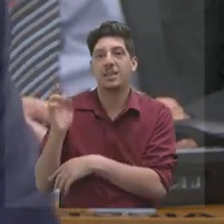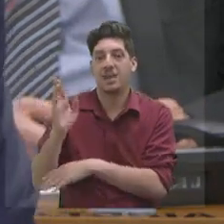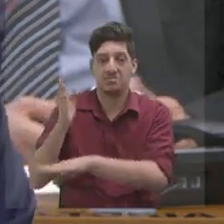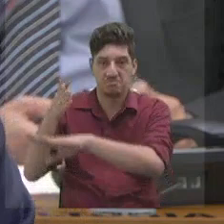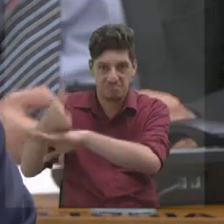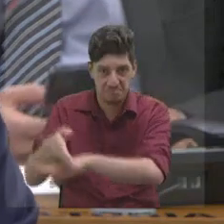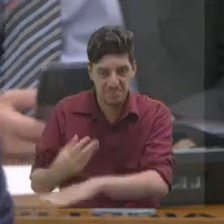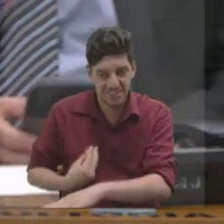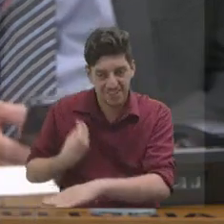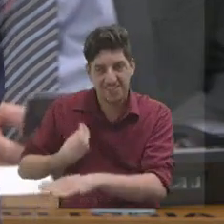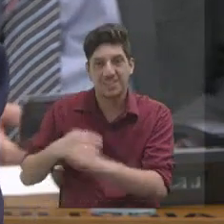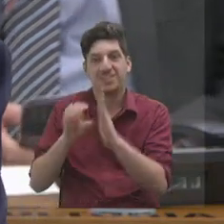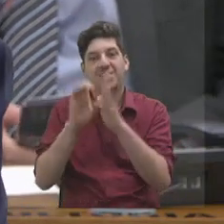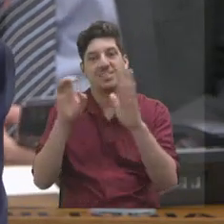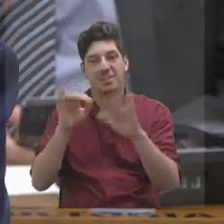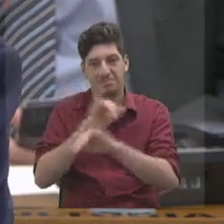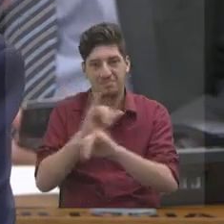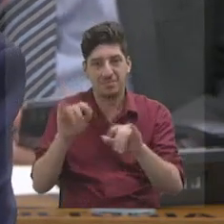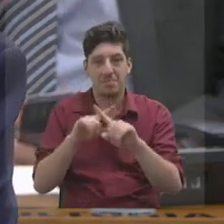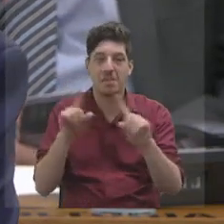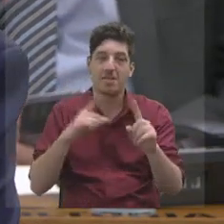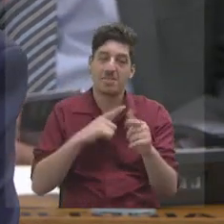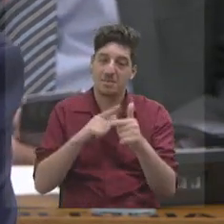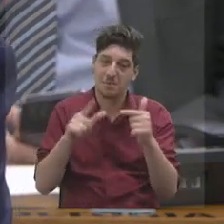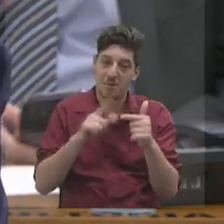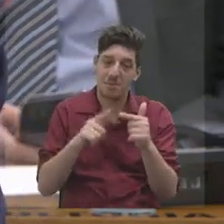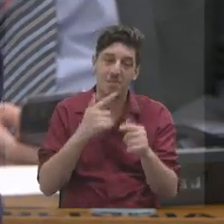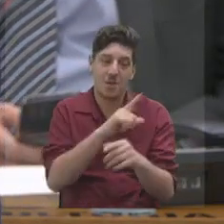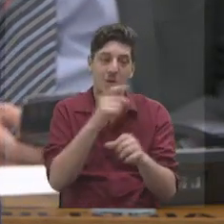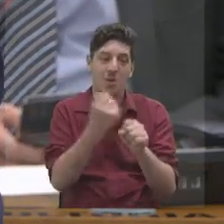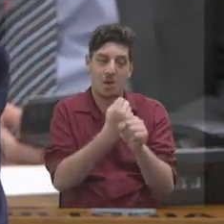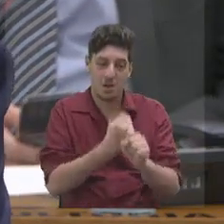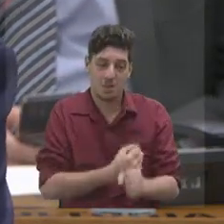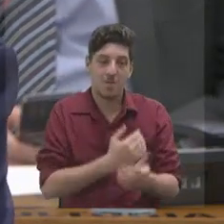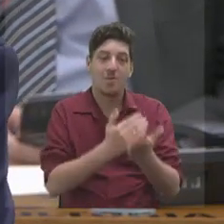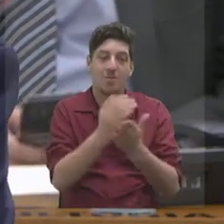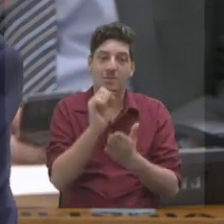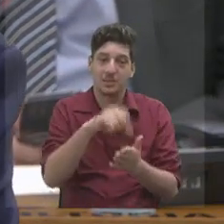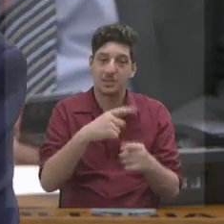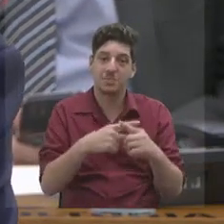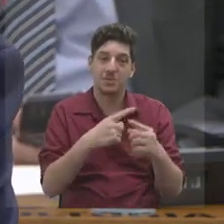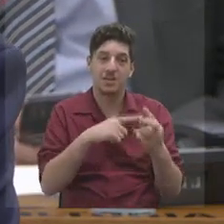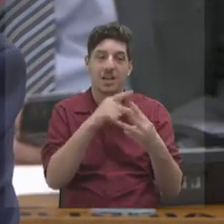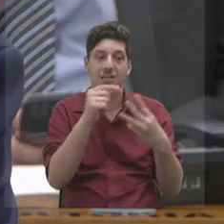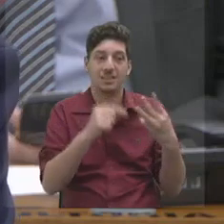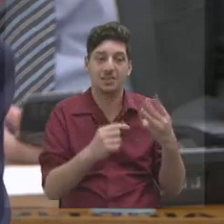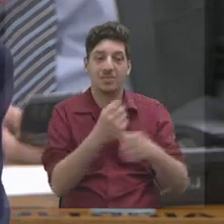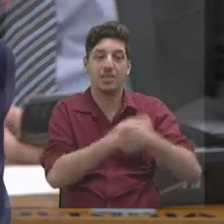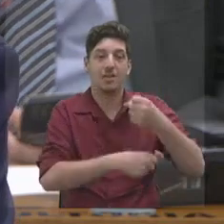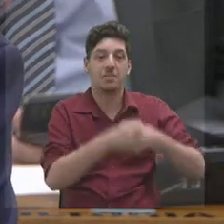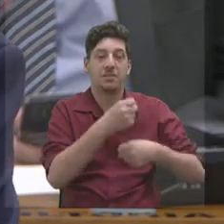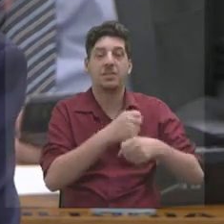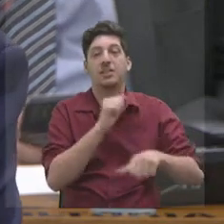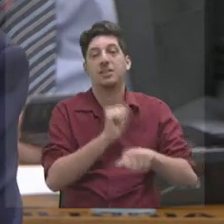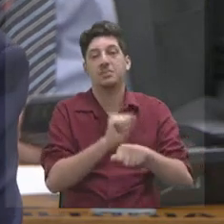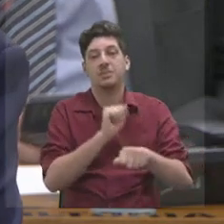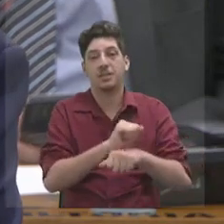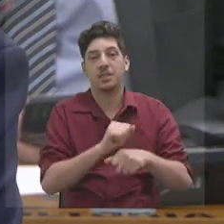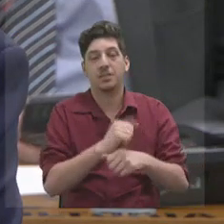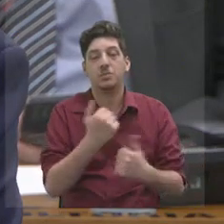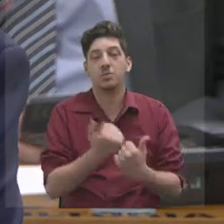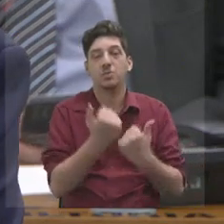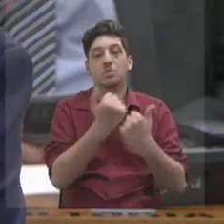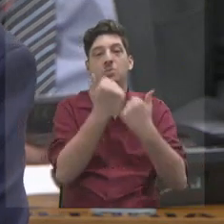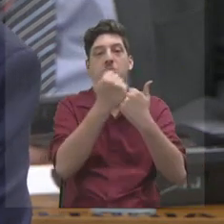mas tem um descompasso aí com essas outras obras que iniciaram porque elas estavam licitadas no ano passado aguardando suplementação orçamentária o que aconteceu